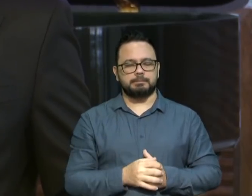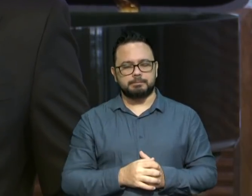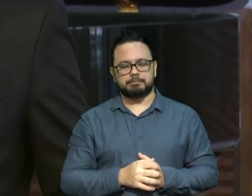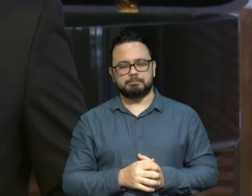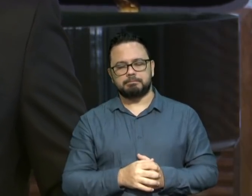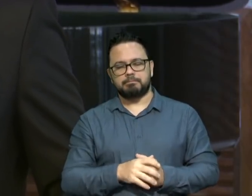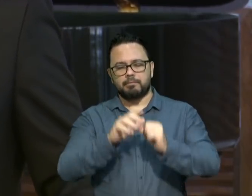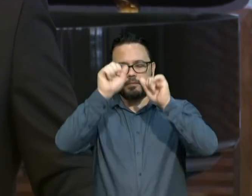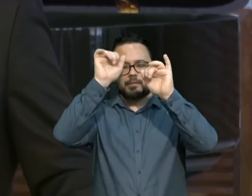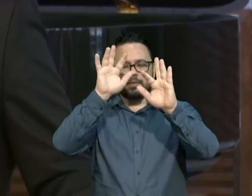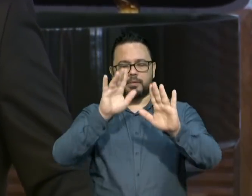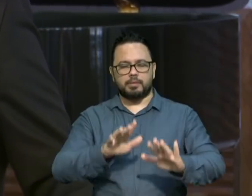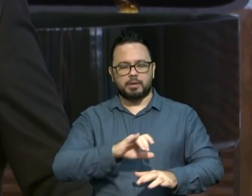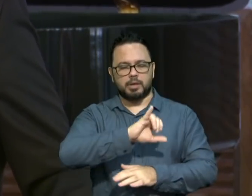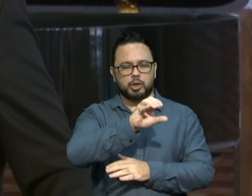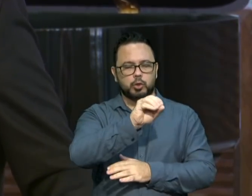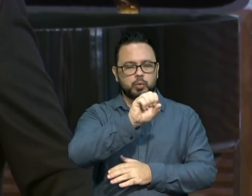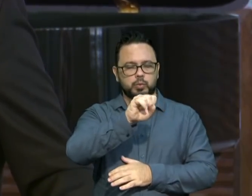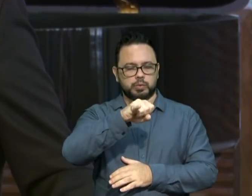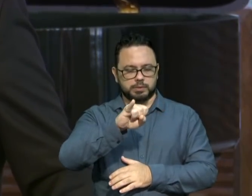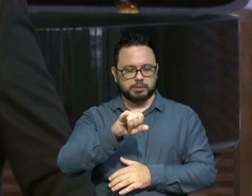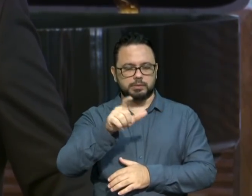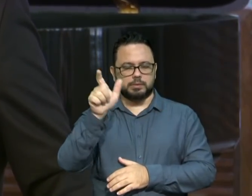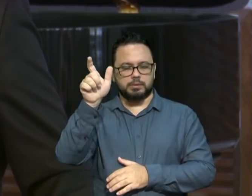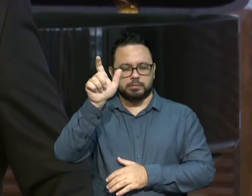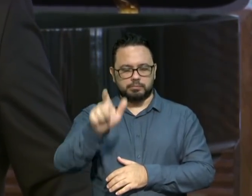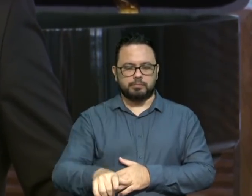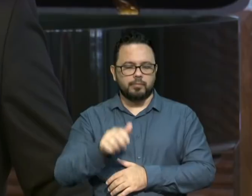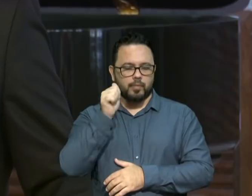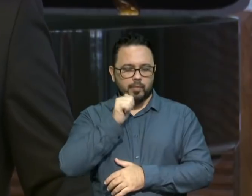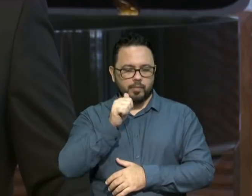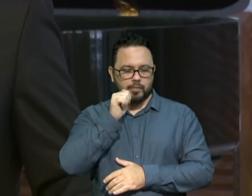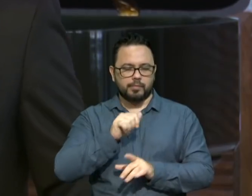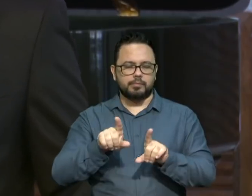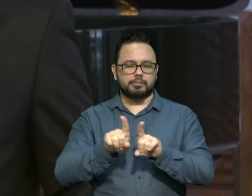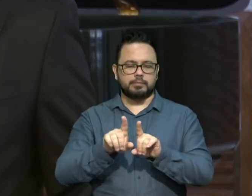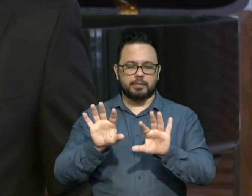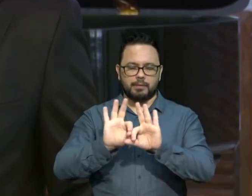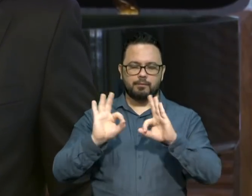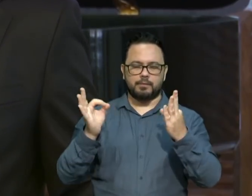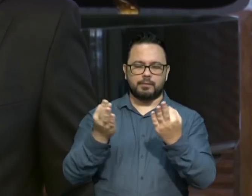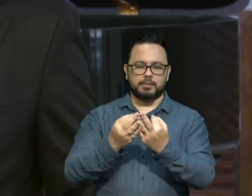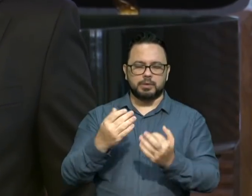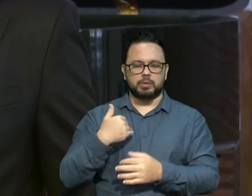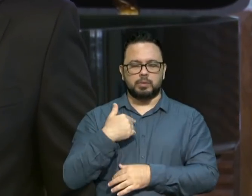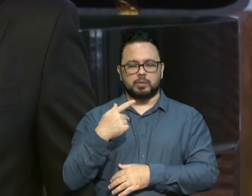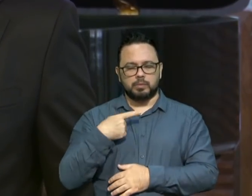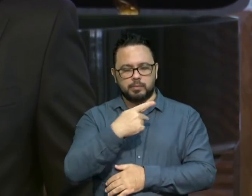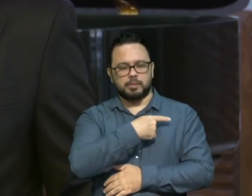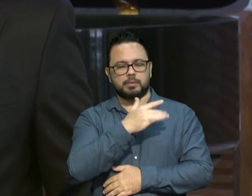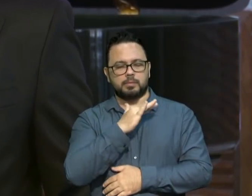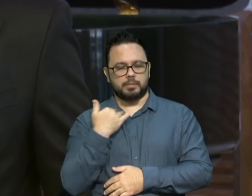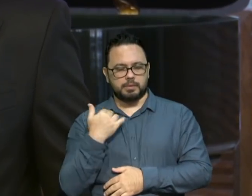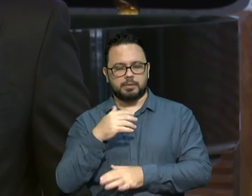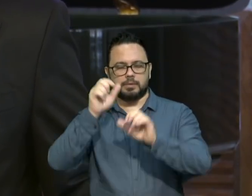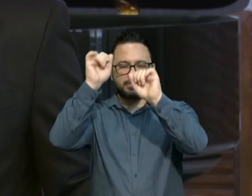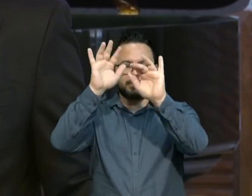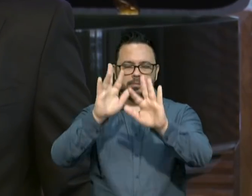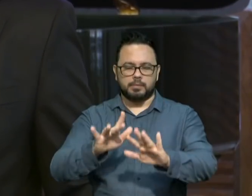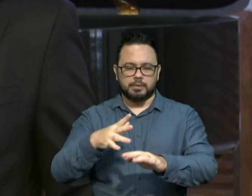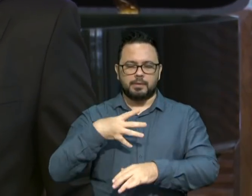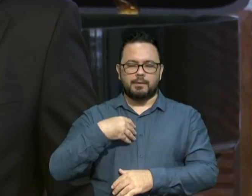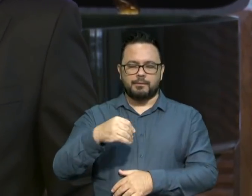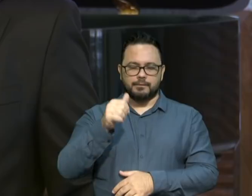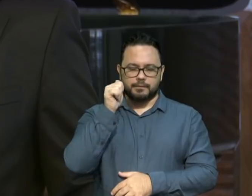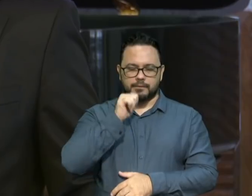abençoa a Josi Senhor abençoe a família do Robson seus pais Deixou sua filhinha